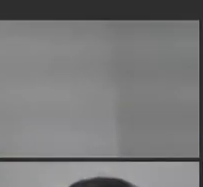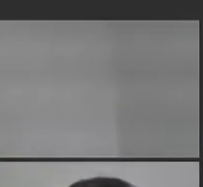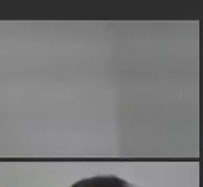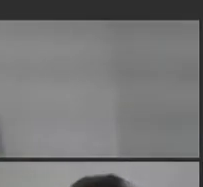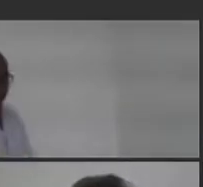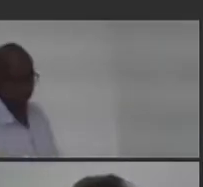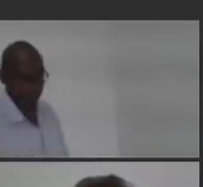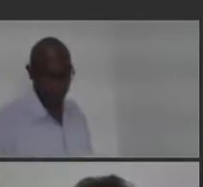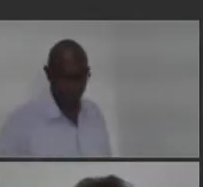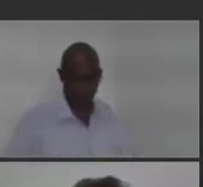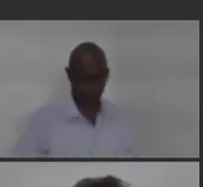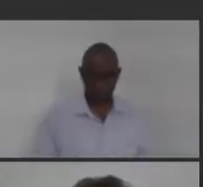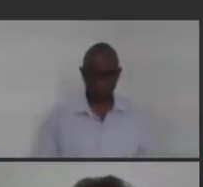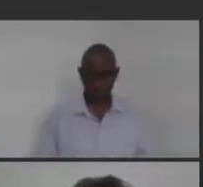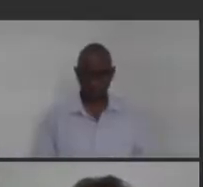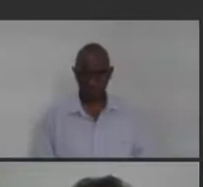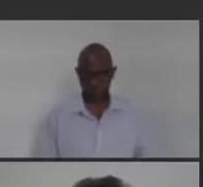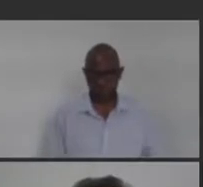de Carvalho.